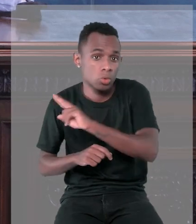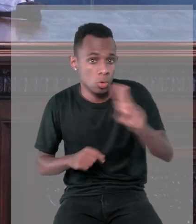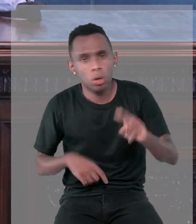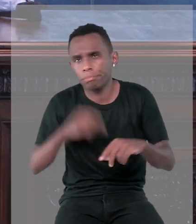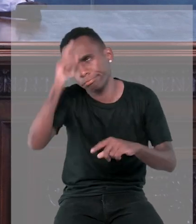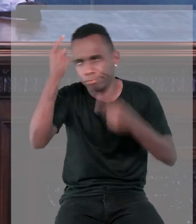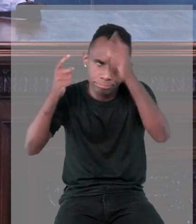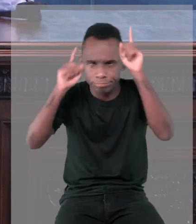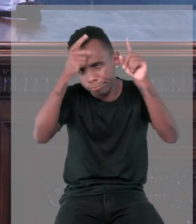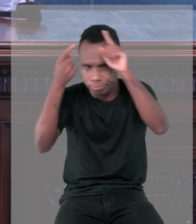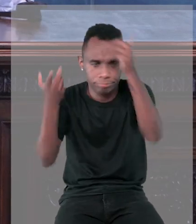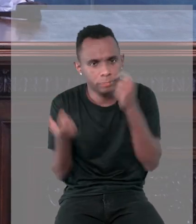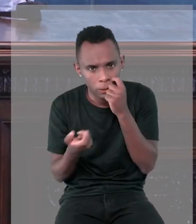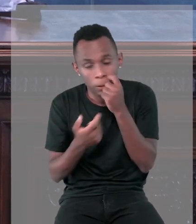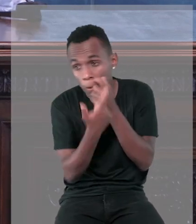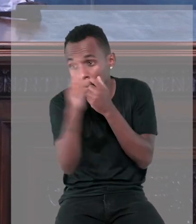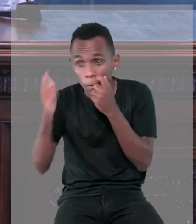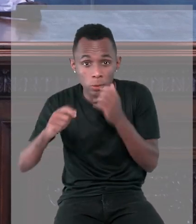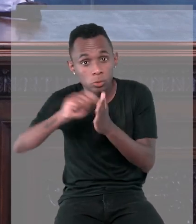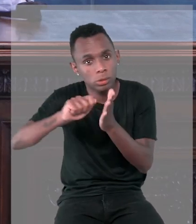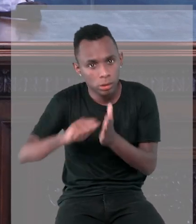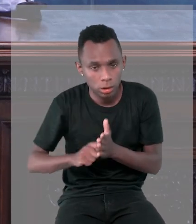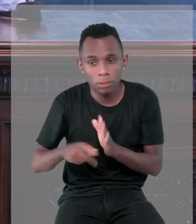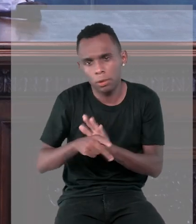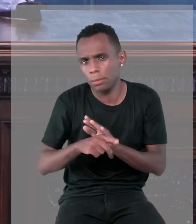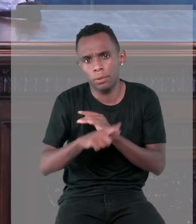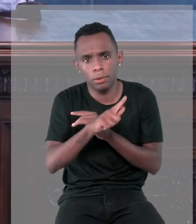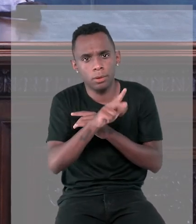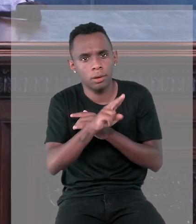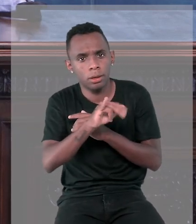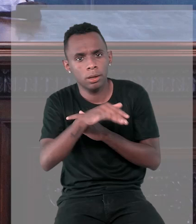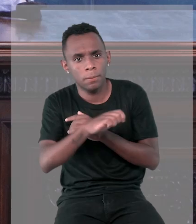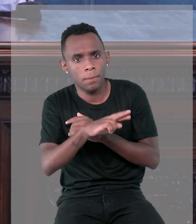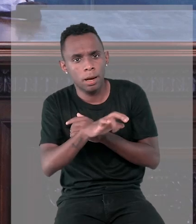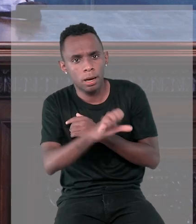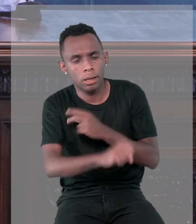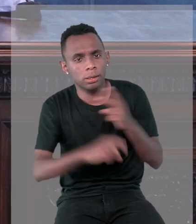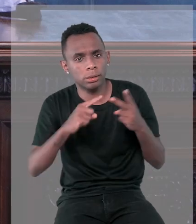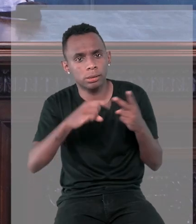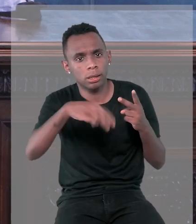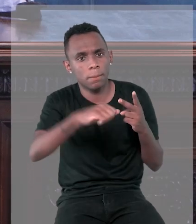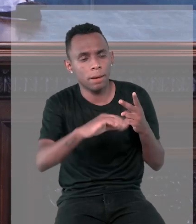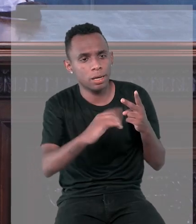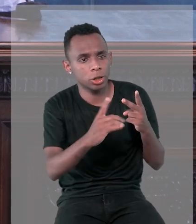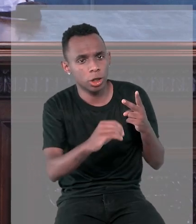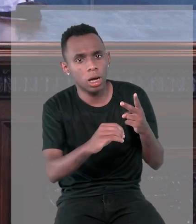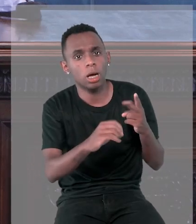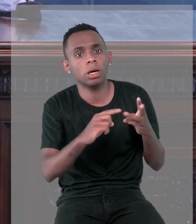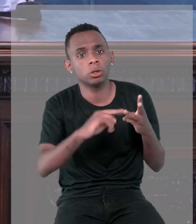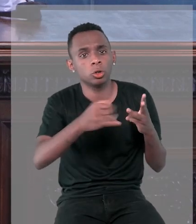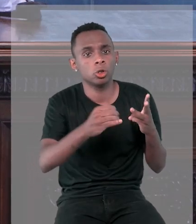vêm aleatoriamente. Outros escritores, isso eu aprendi com Guimarães Rosa, aprendi com Machado de Assis, aprendi com Zé de Alencar,